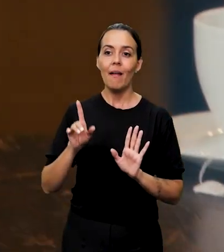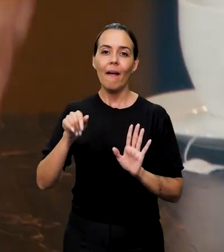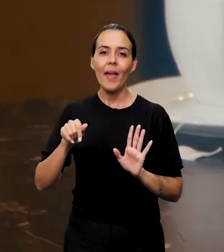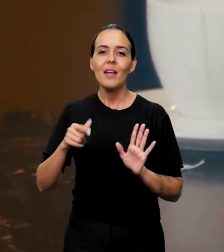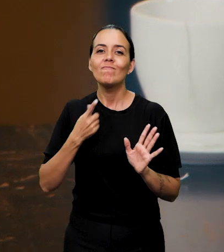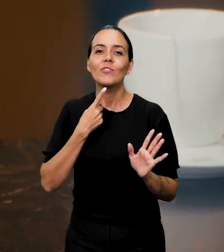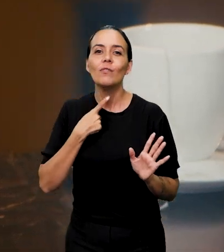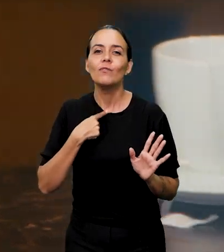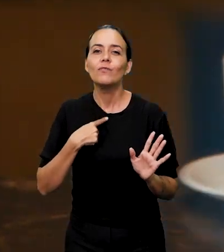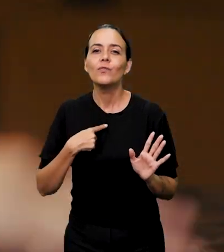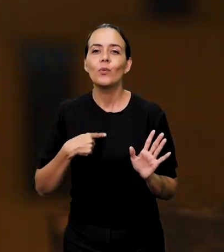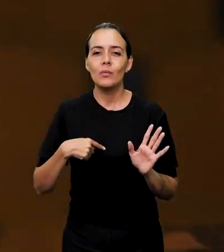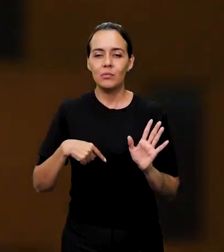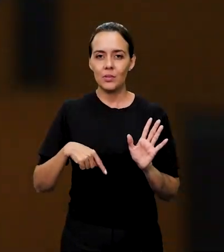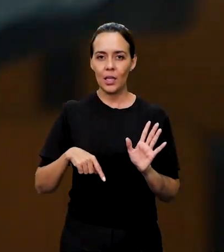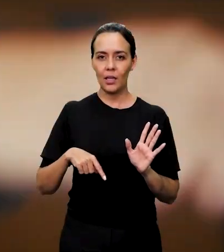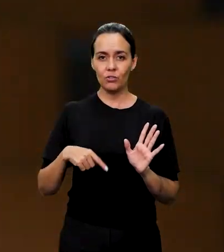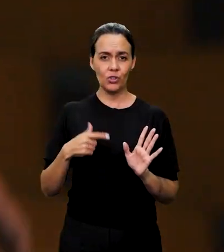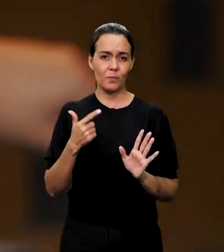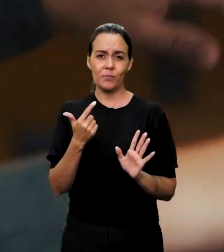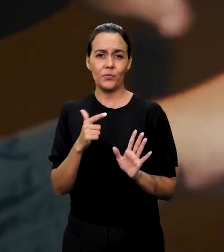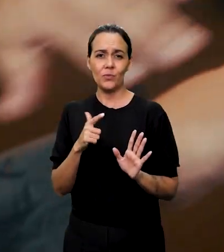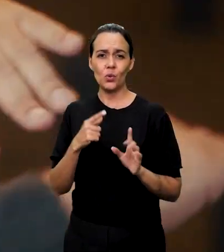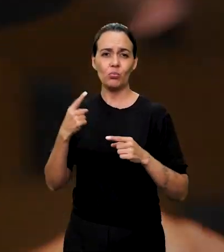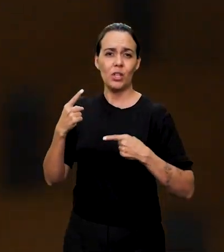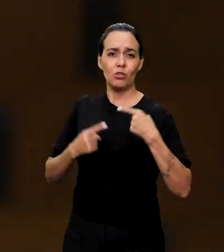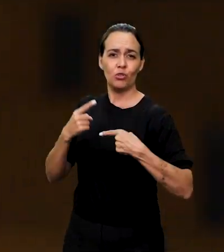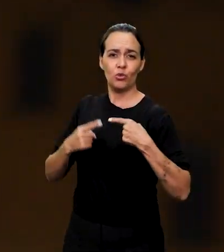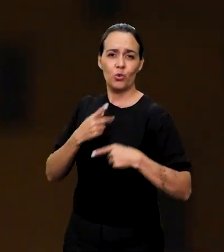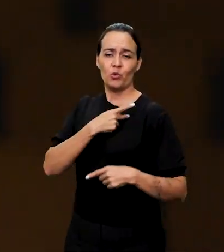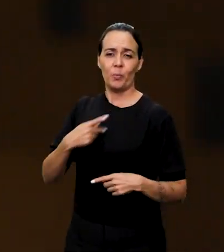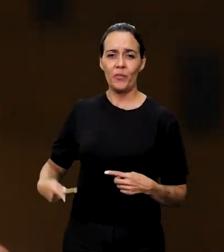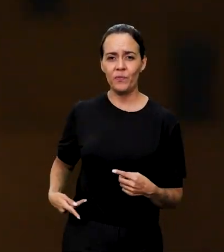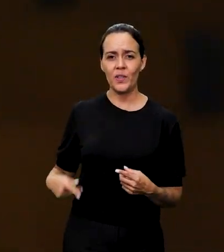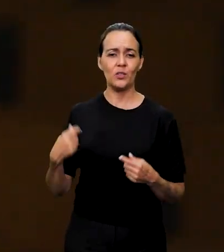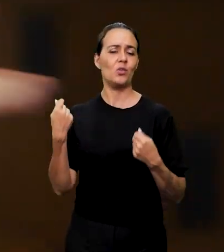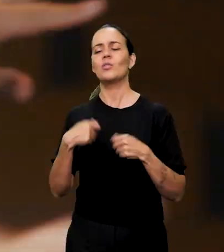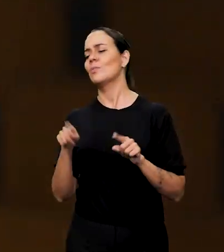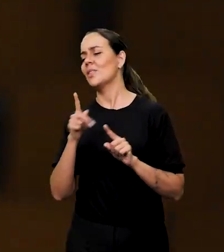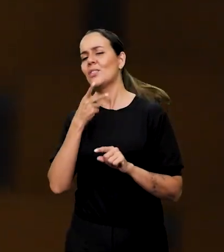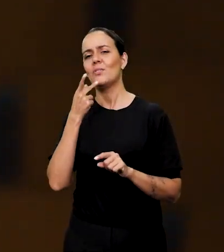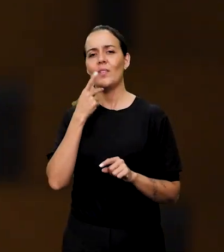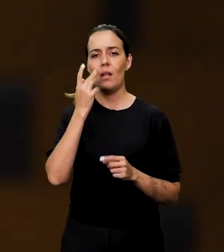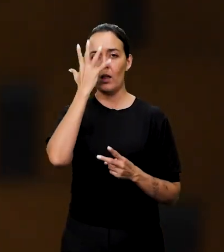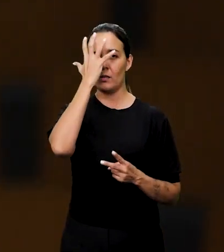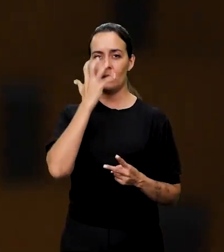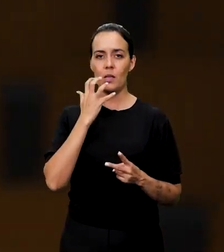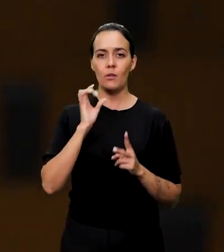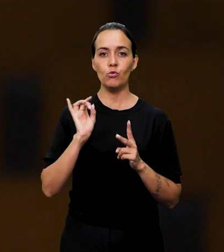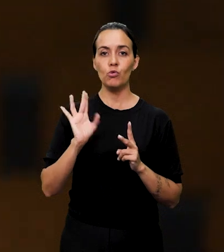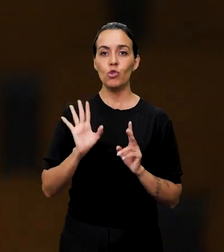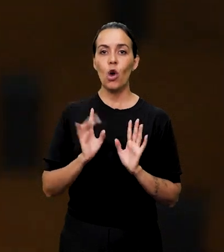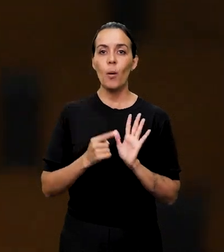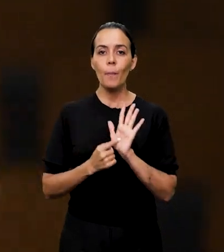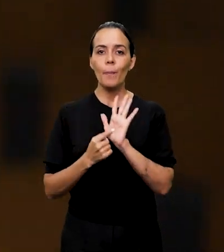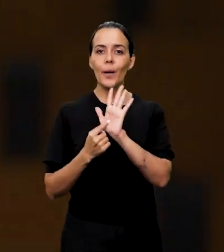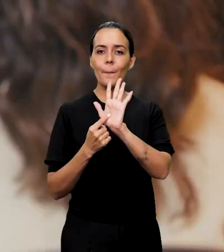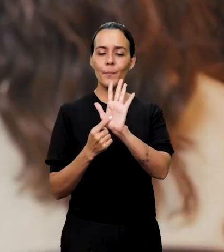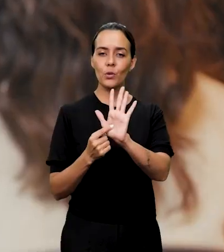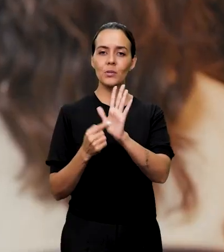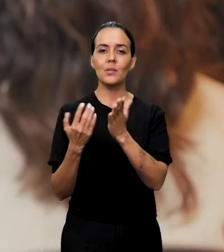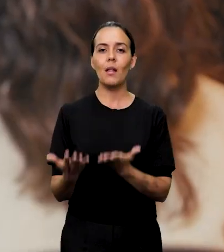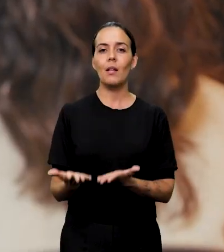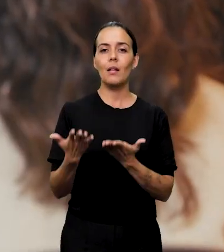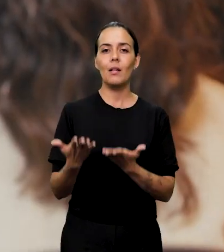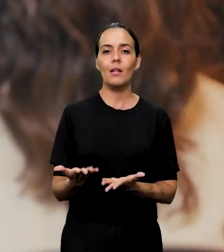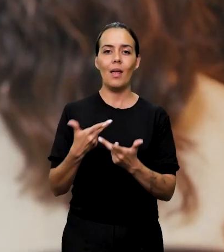da quebra, pô. Vamos quebrar. Não tem sistema político, Totalmente. Não tem discurso de prefeito, não preciso falar sobre nada que é sério, eu só tô aqui para quebrar. Abre e